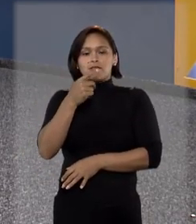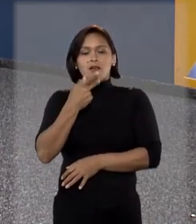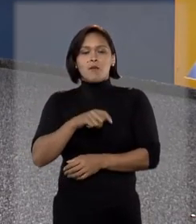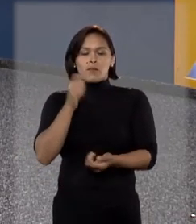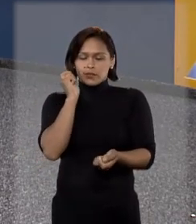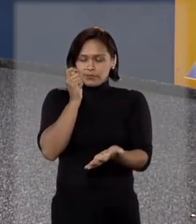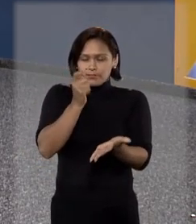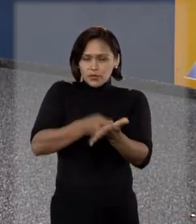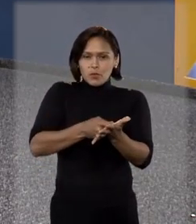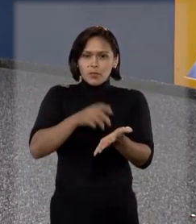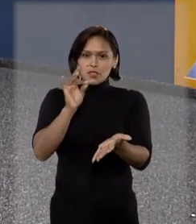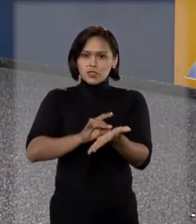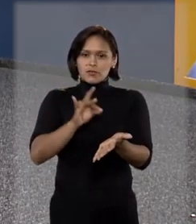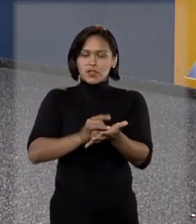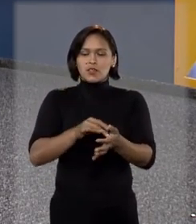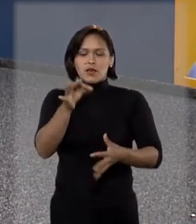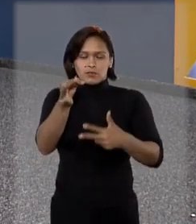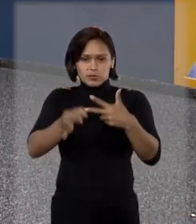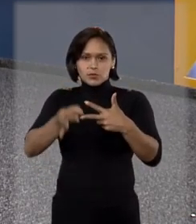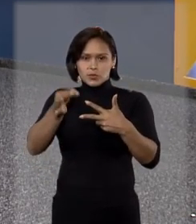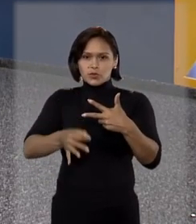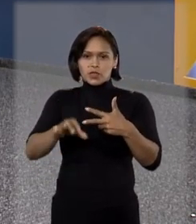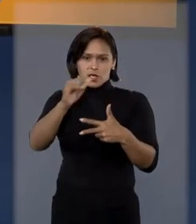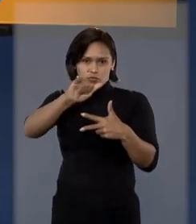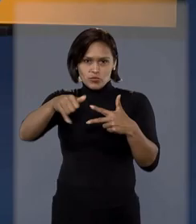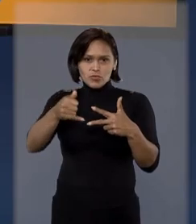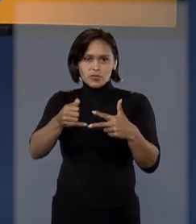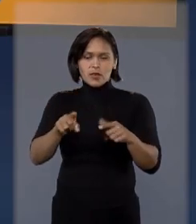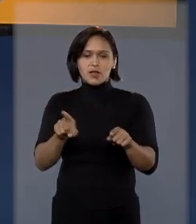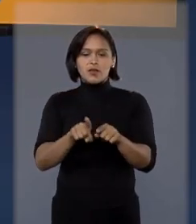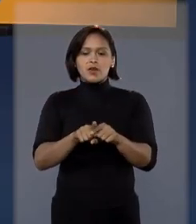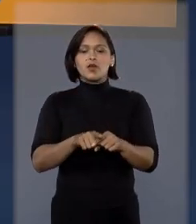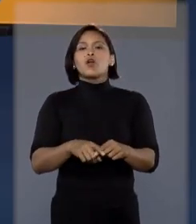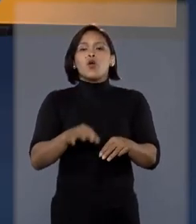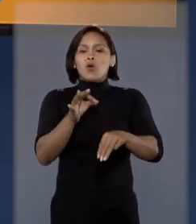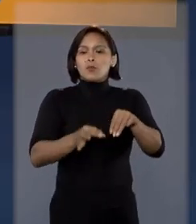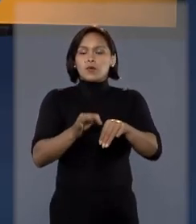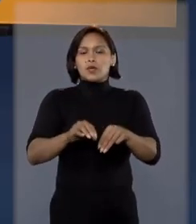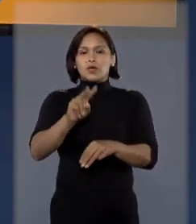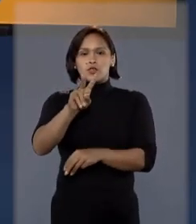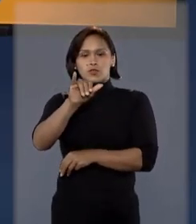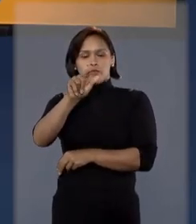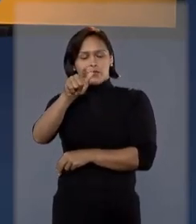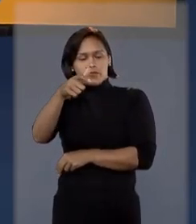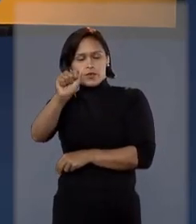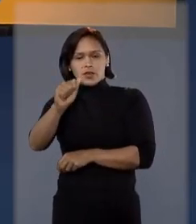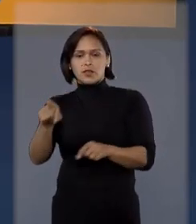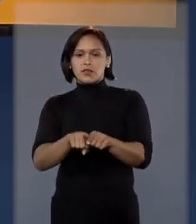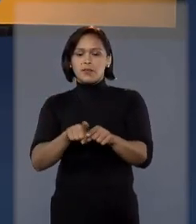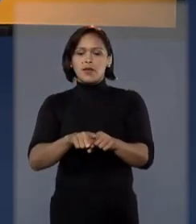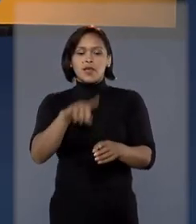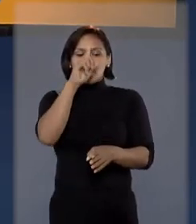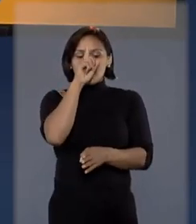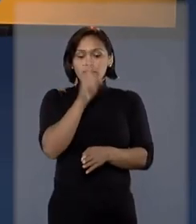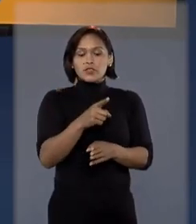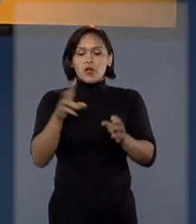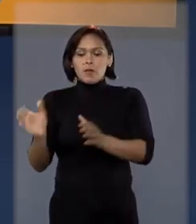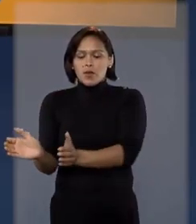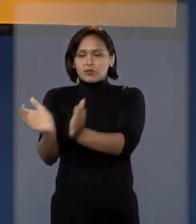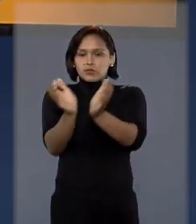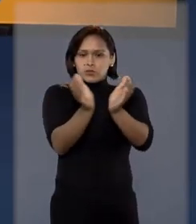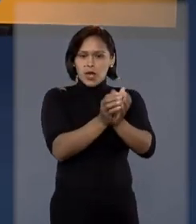das determinações no âmbito do Poder Judiciário. O ministro Vilas Boscoeva, do STJ, foi indicado para